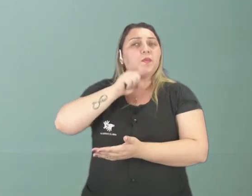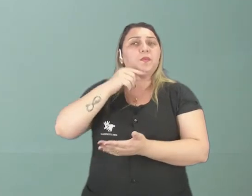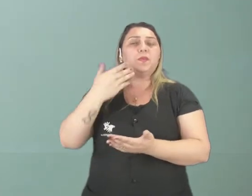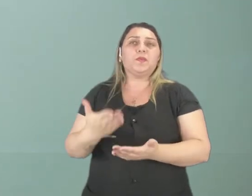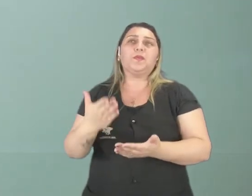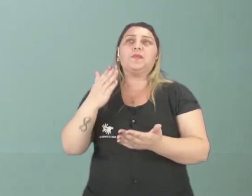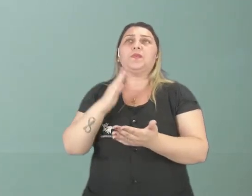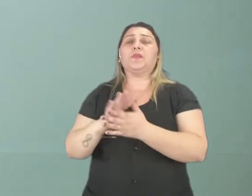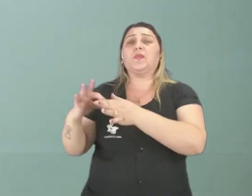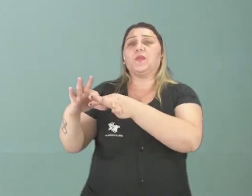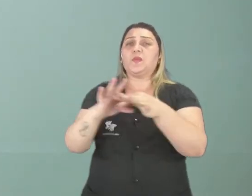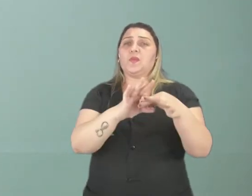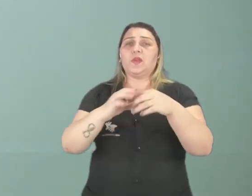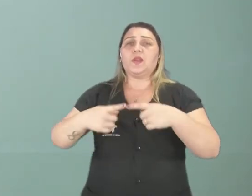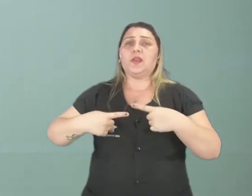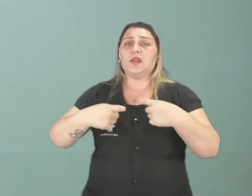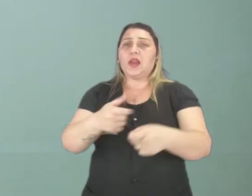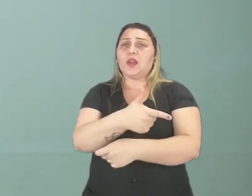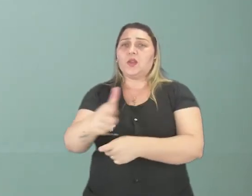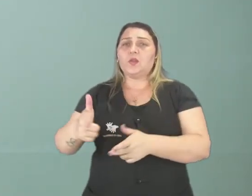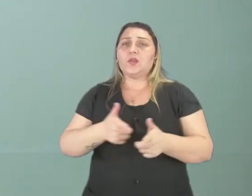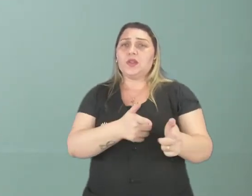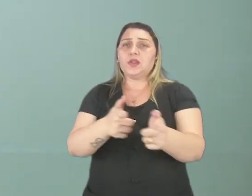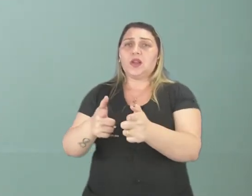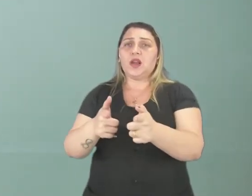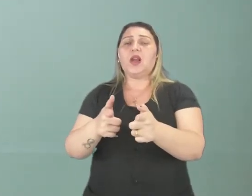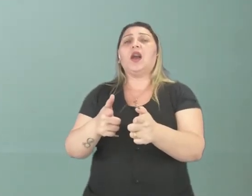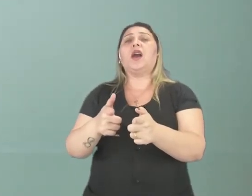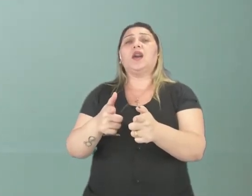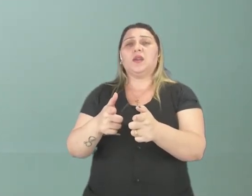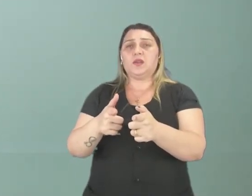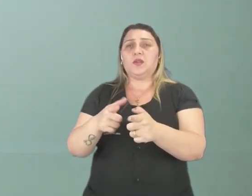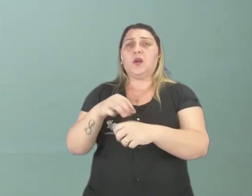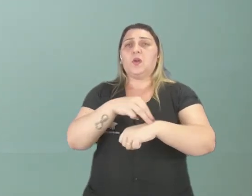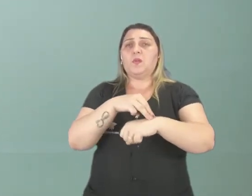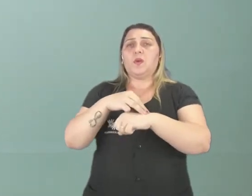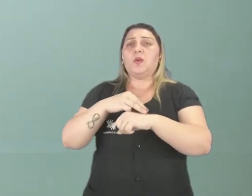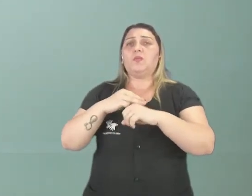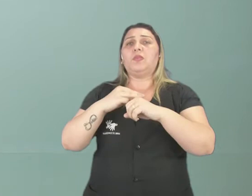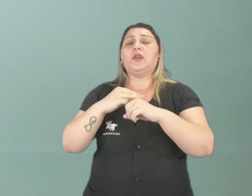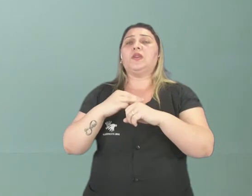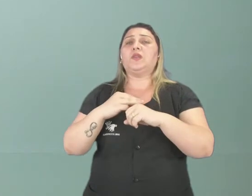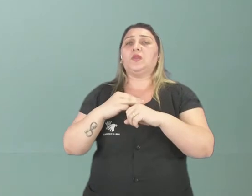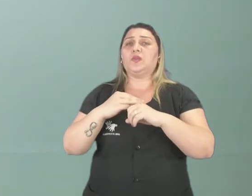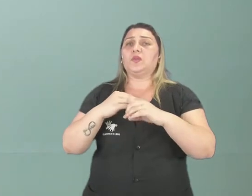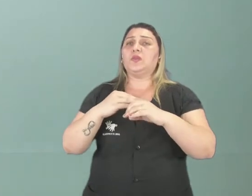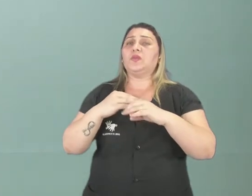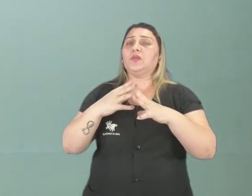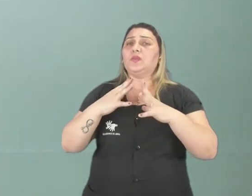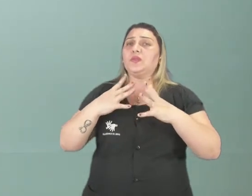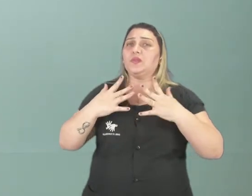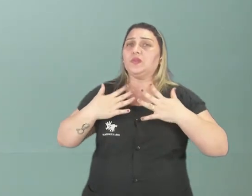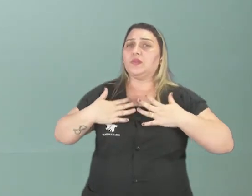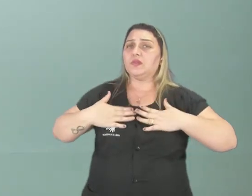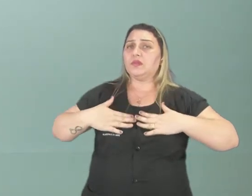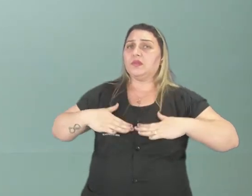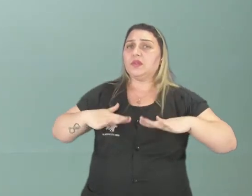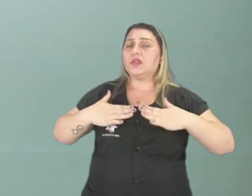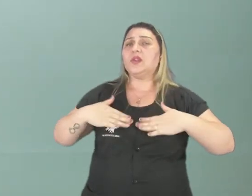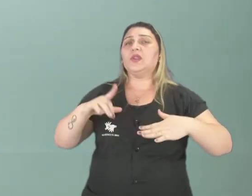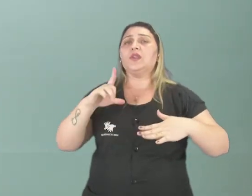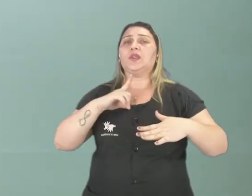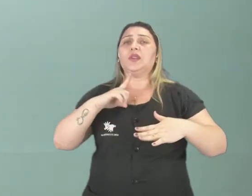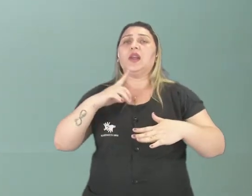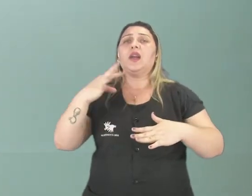no contexto da Guerra Fria, foi um momento muito delicado, né? Porque os Estados Unidos tinham mísseis na